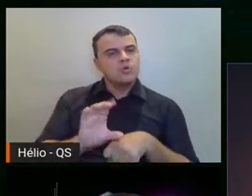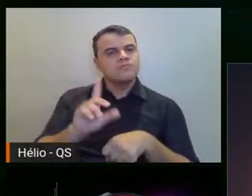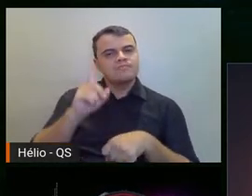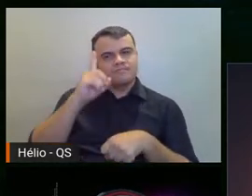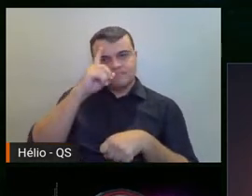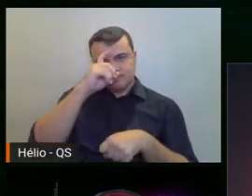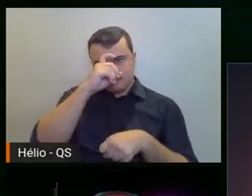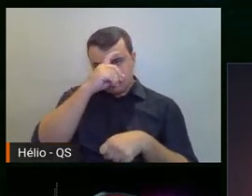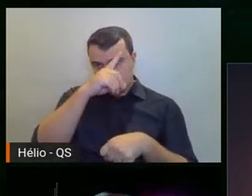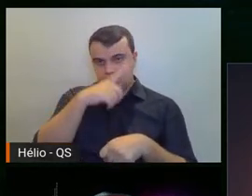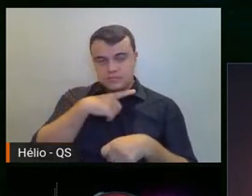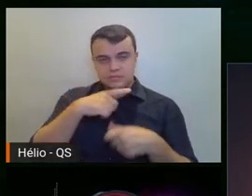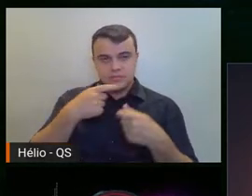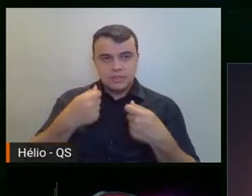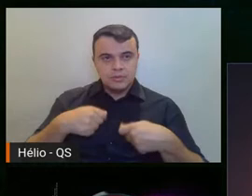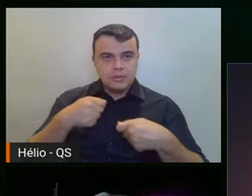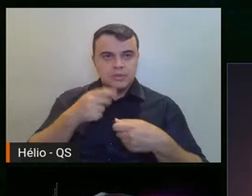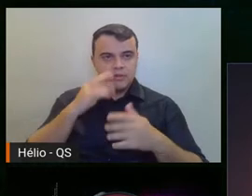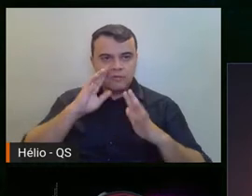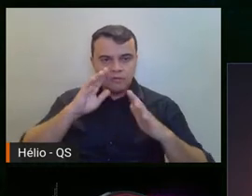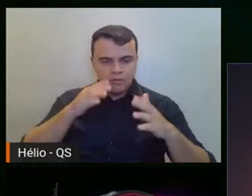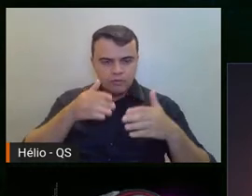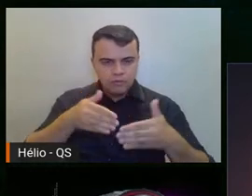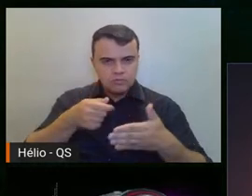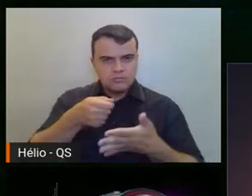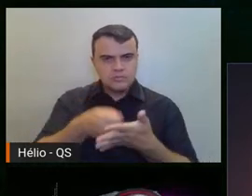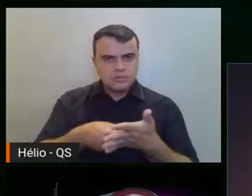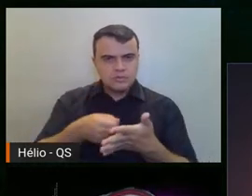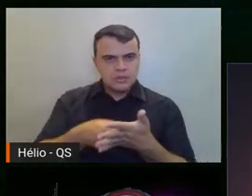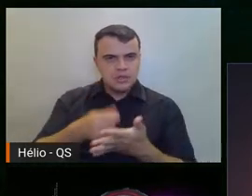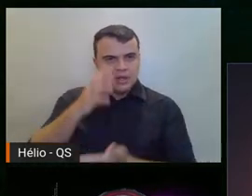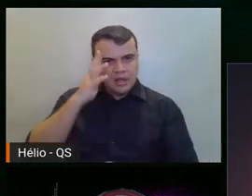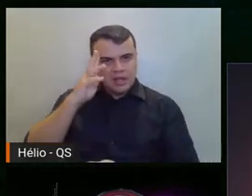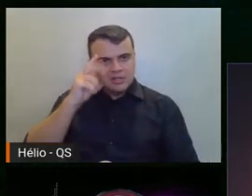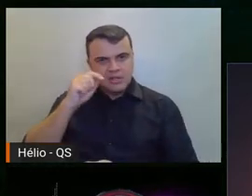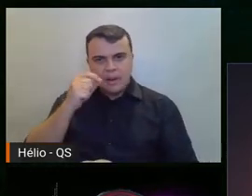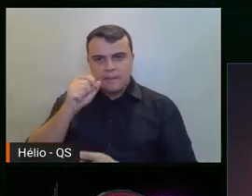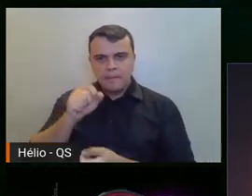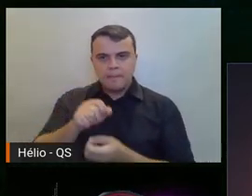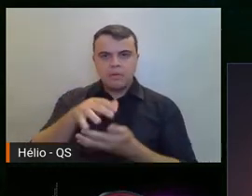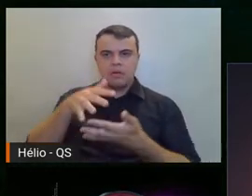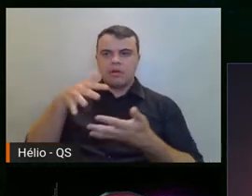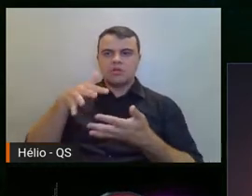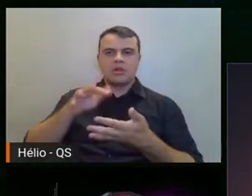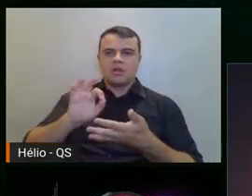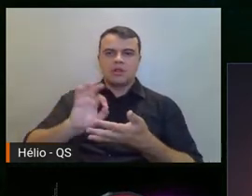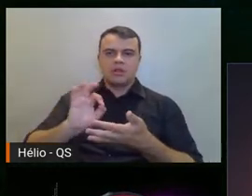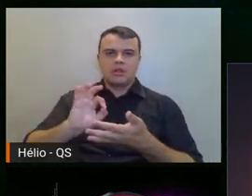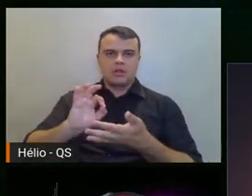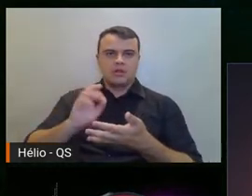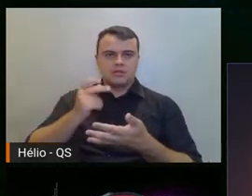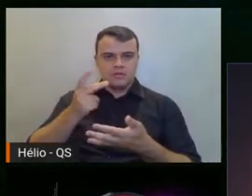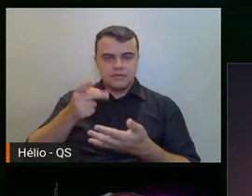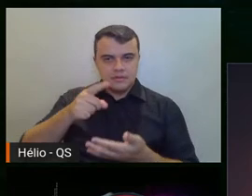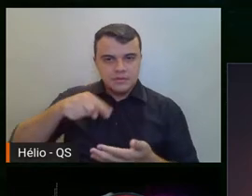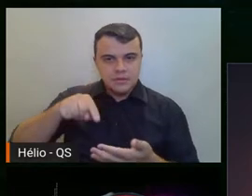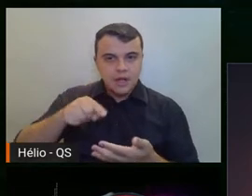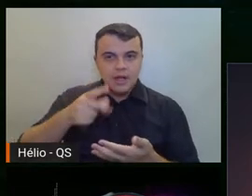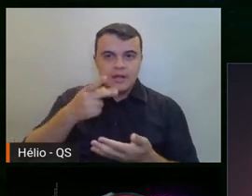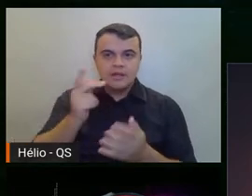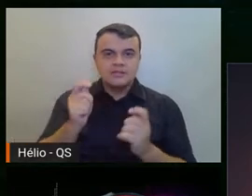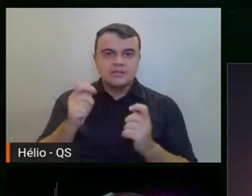você precisa ter foco disciplina Então quem acha que é mágica já vou jogar o primeiro balde de água fria aqui sabe